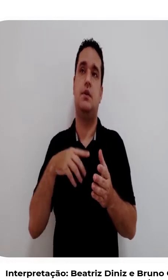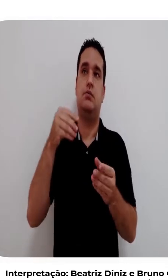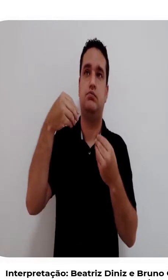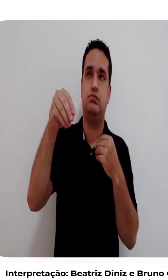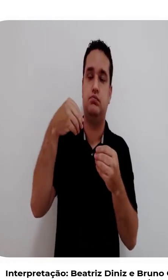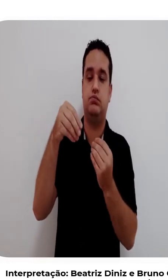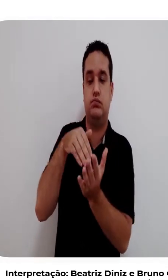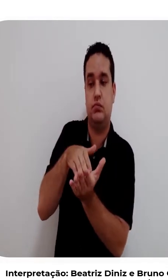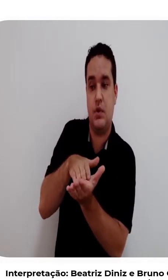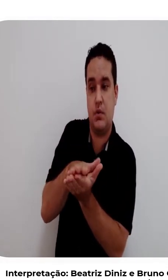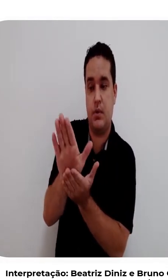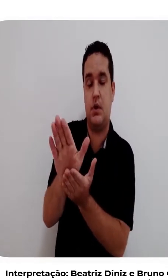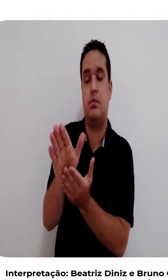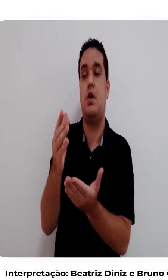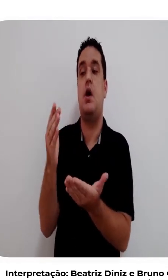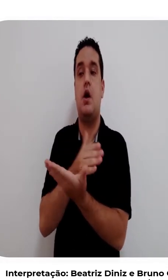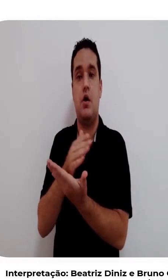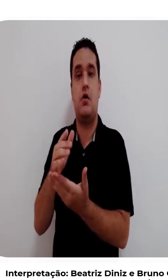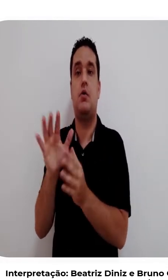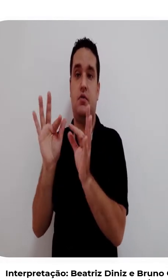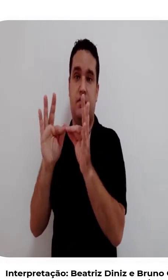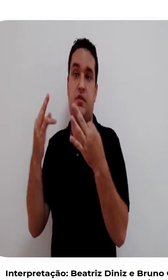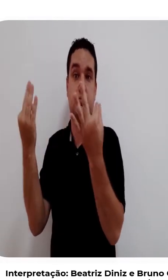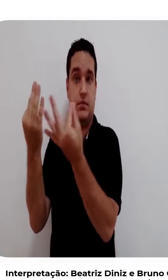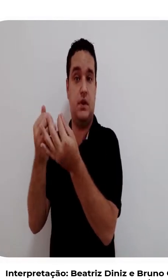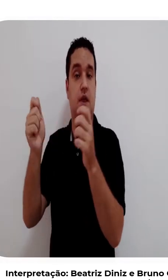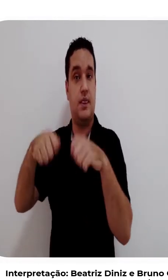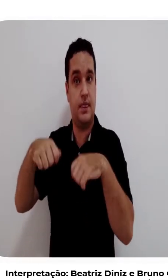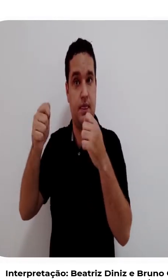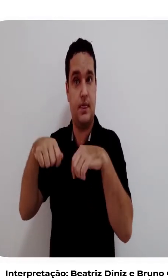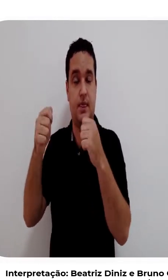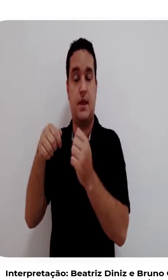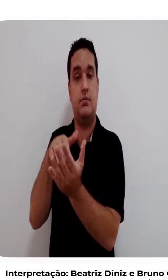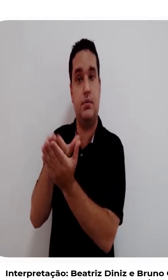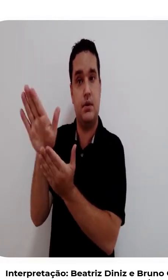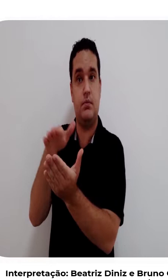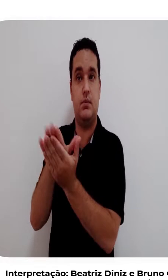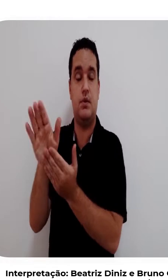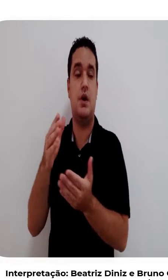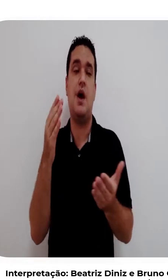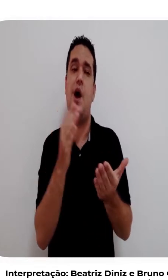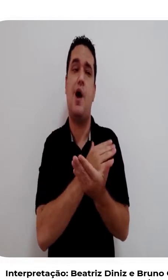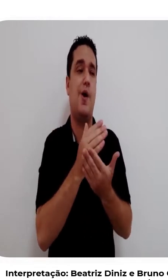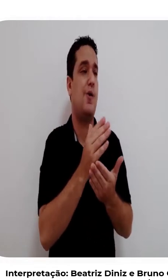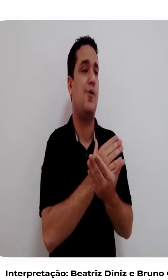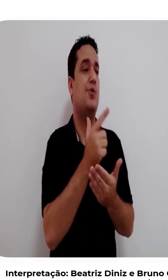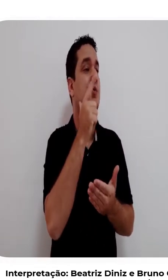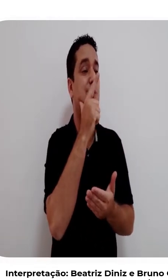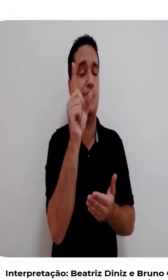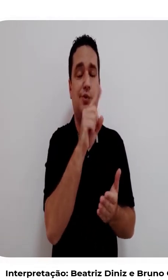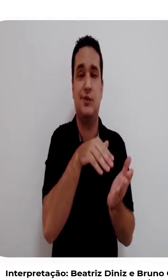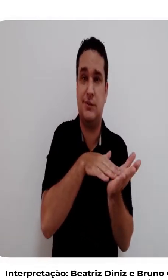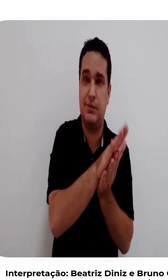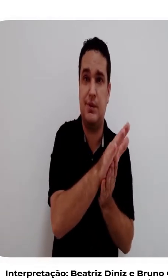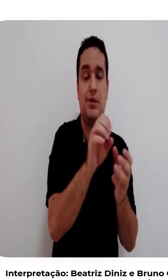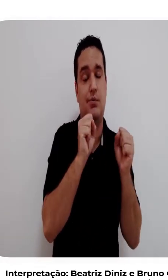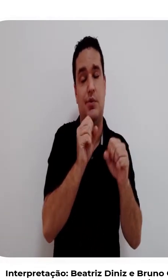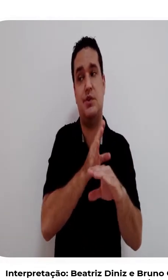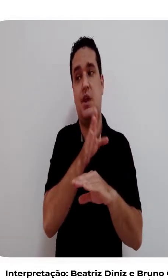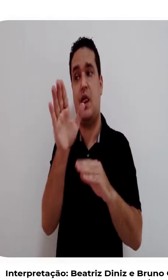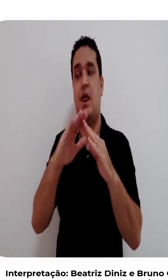folhas impressas, para os pais que têm a possibilidade de imprimir, e para os pais que não têm, eles buscam esses kits na escola. E